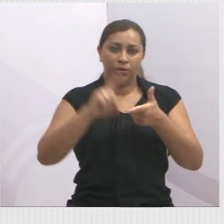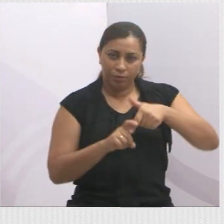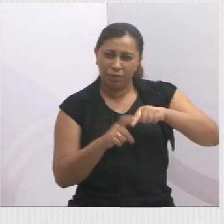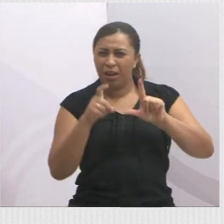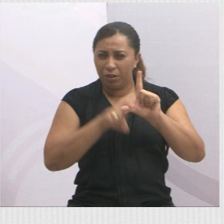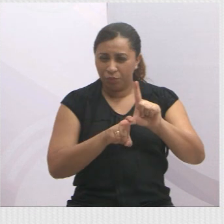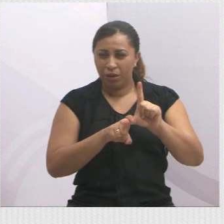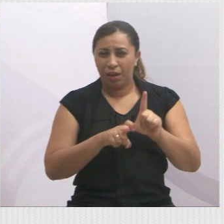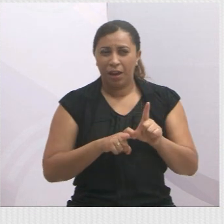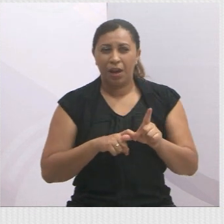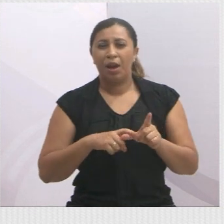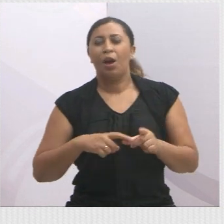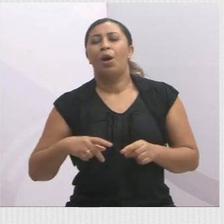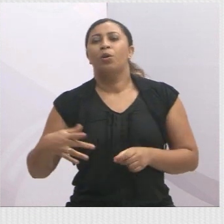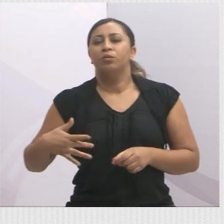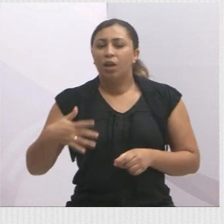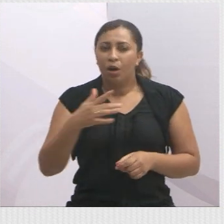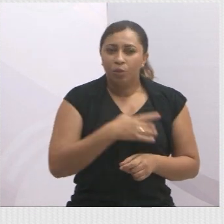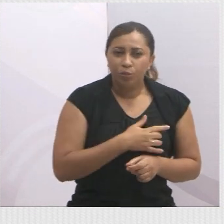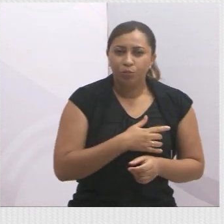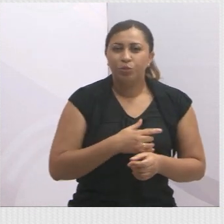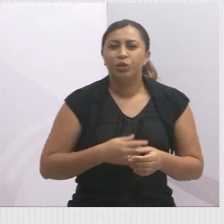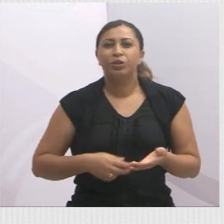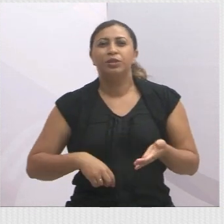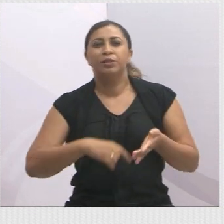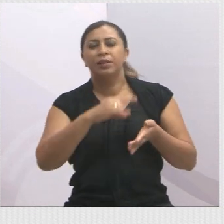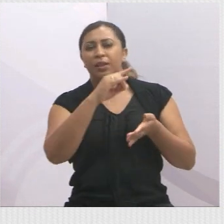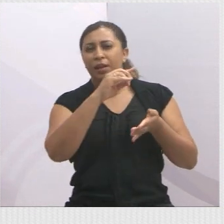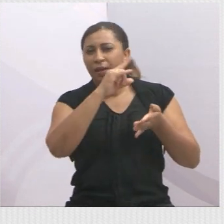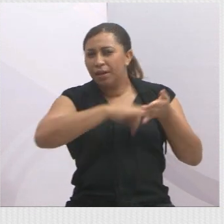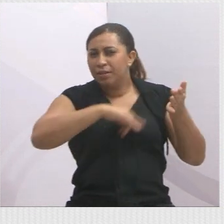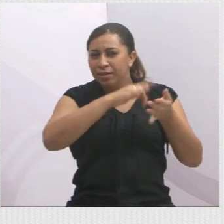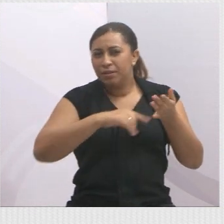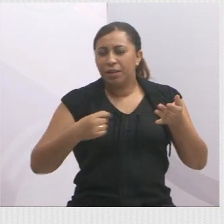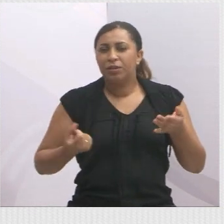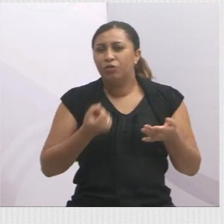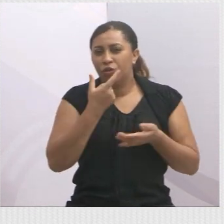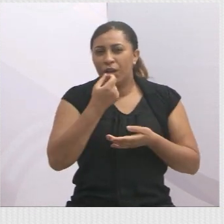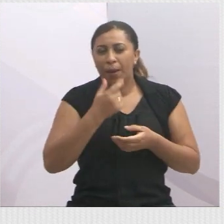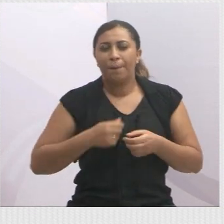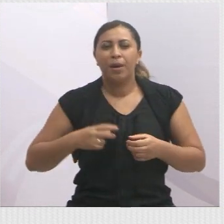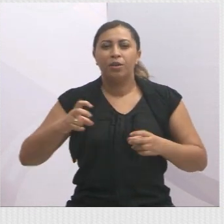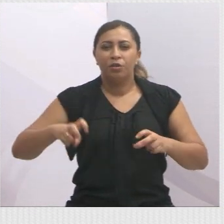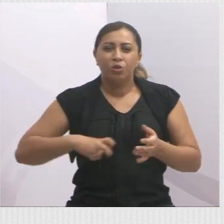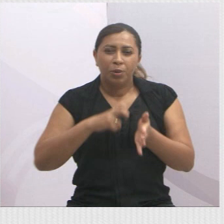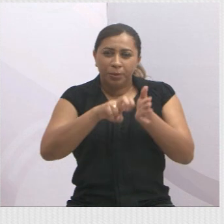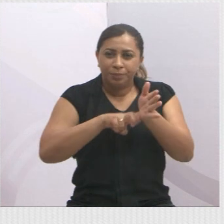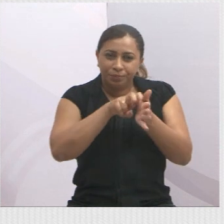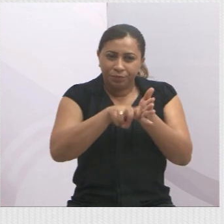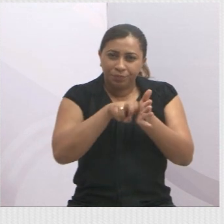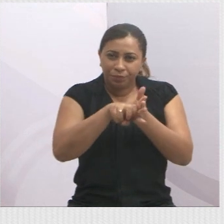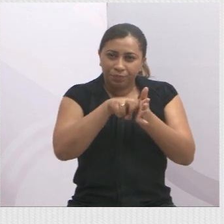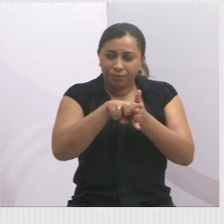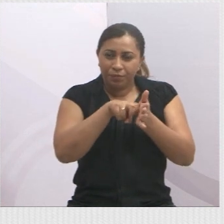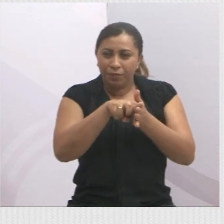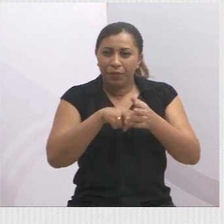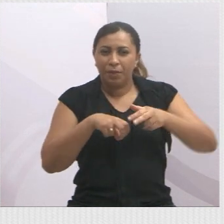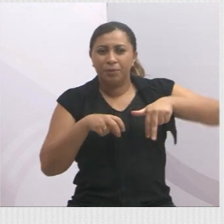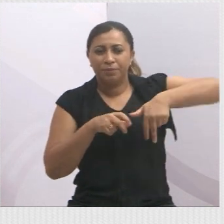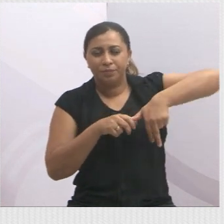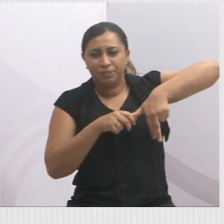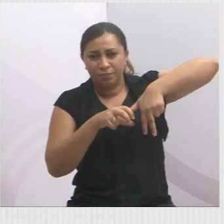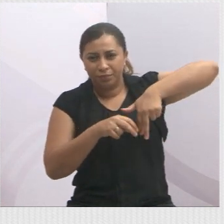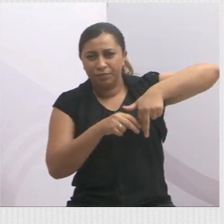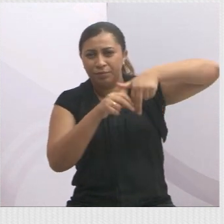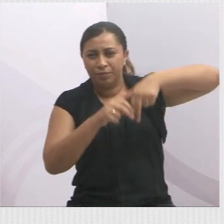convênios, receitas médicas, equipamentos de saúde, como cadeira de rodas, andador, bota ortopédica, aparelho de